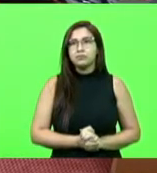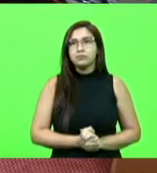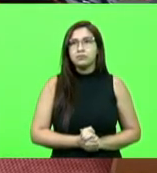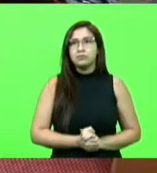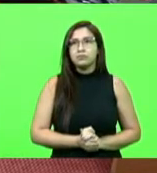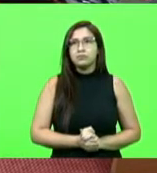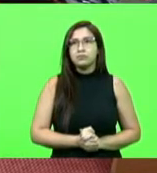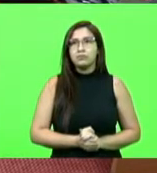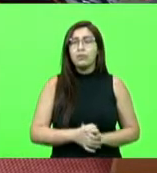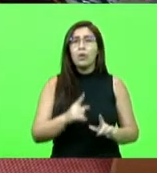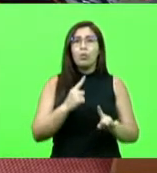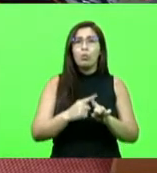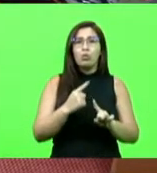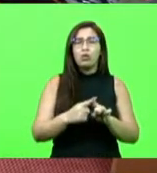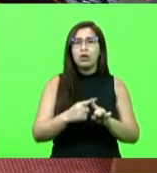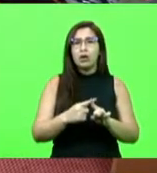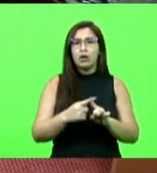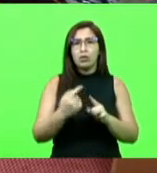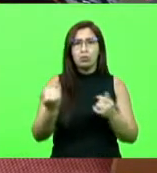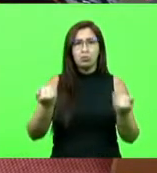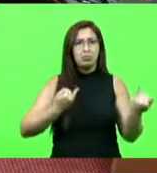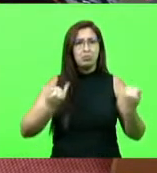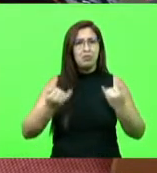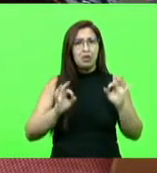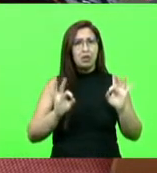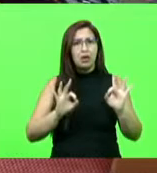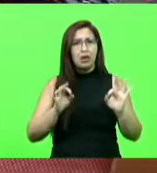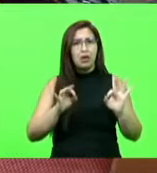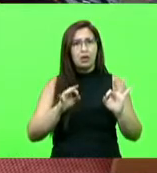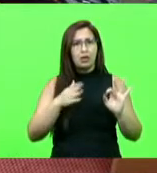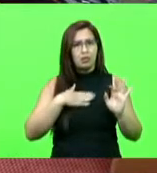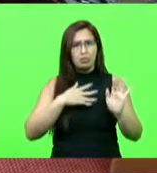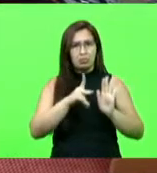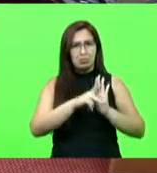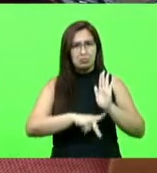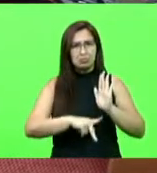Até porque eu não fui informado, projeto de minha autoria.